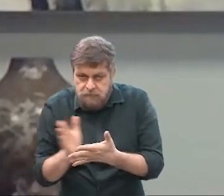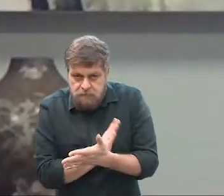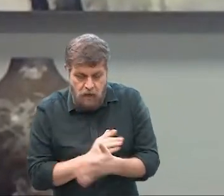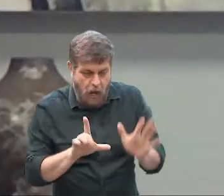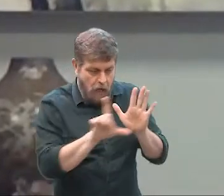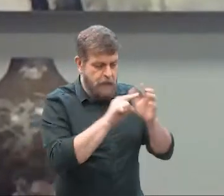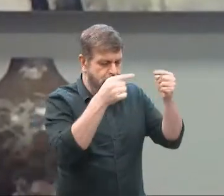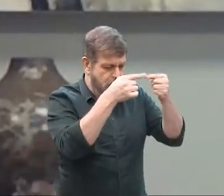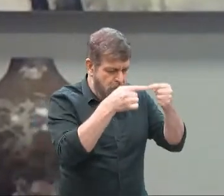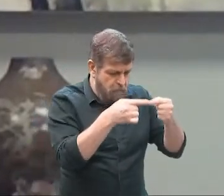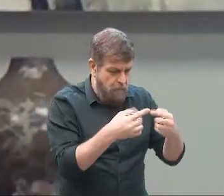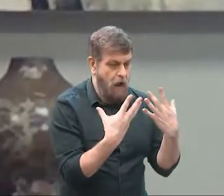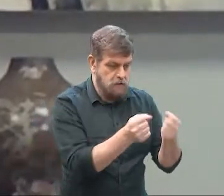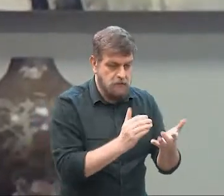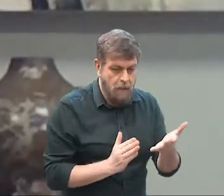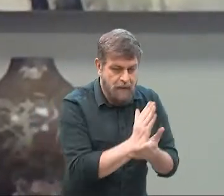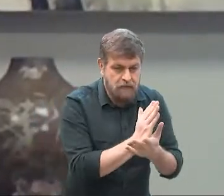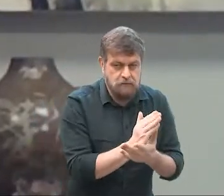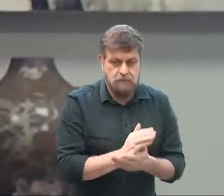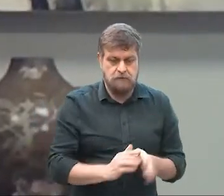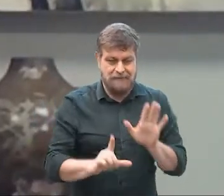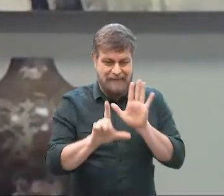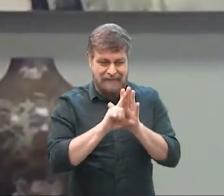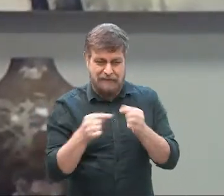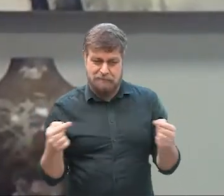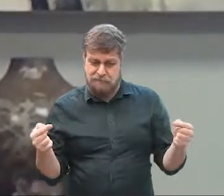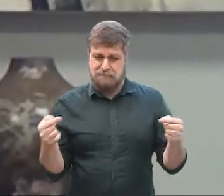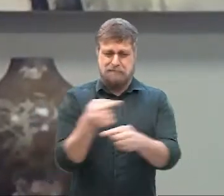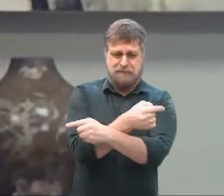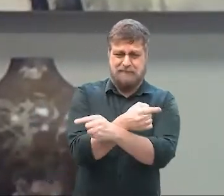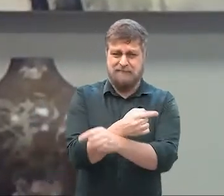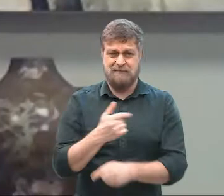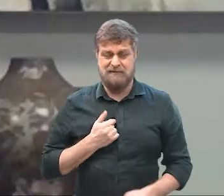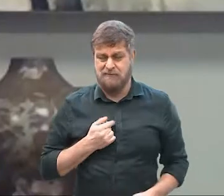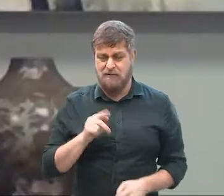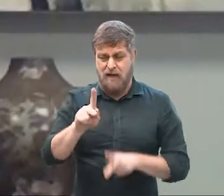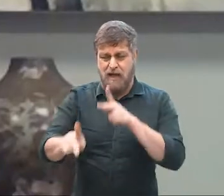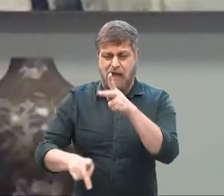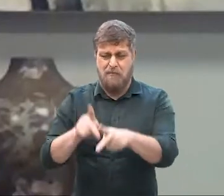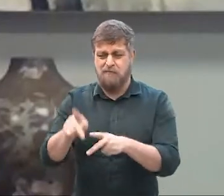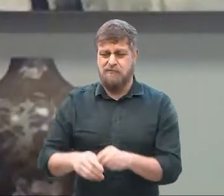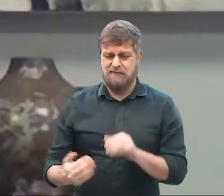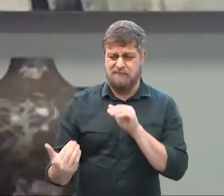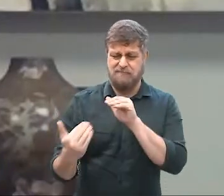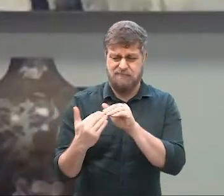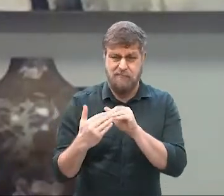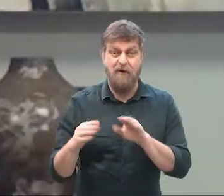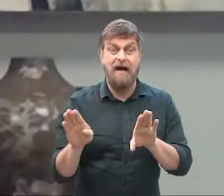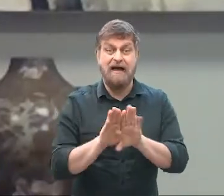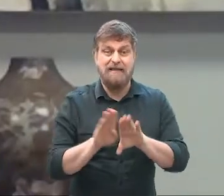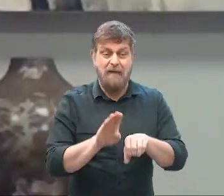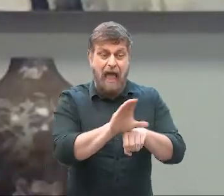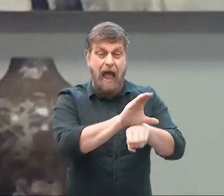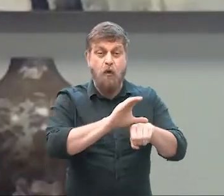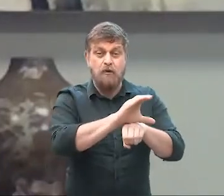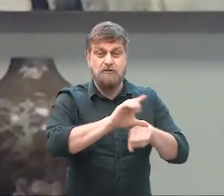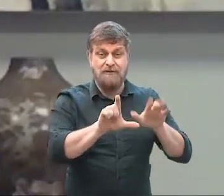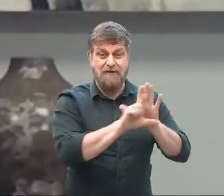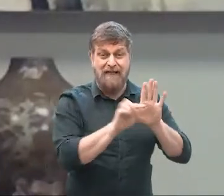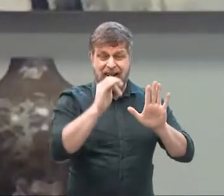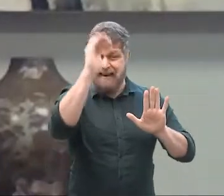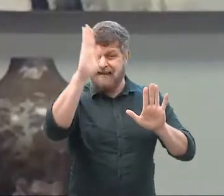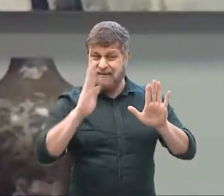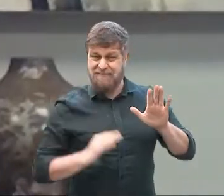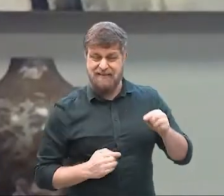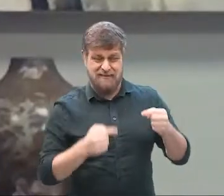legal, constitucional, nós vamos aprovar. O que for, o que não atender os princípios da Constituição Federal,